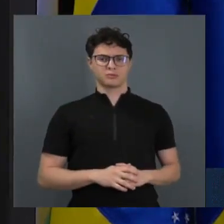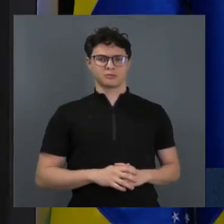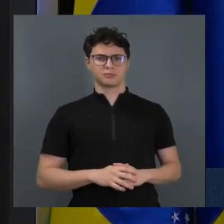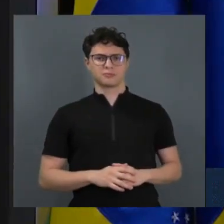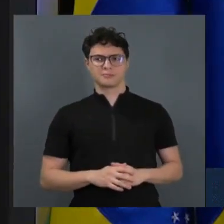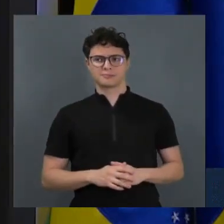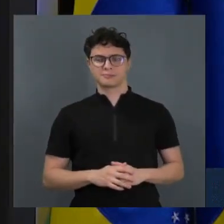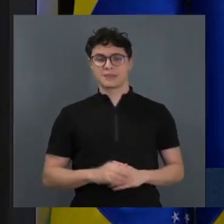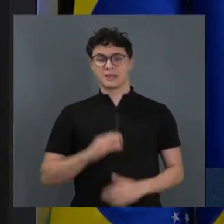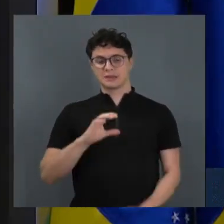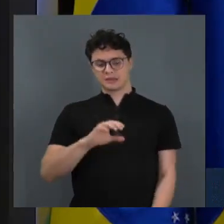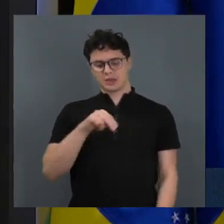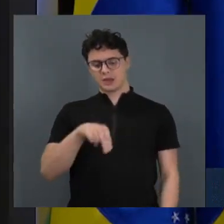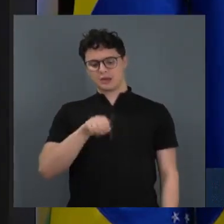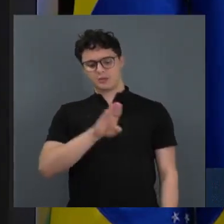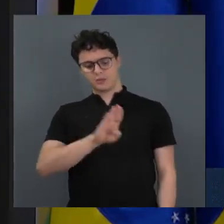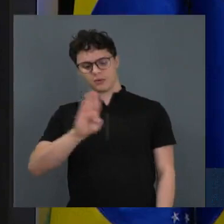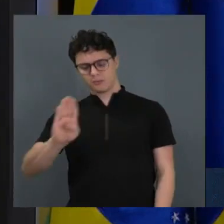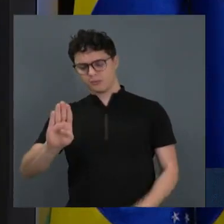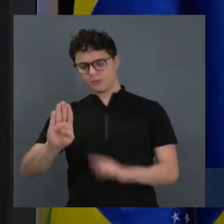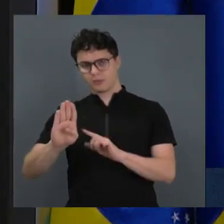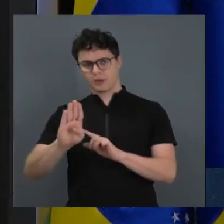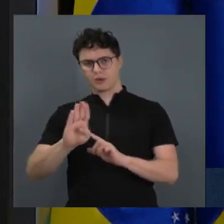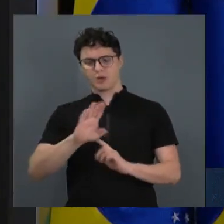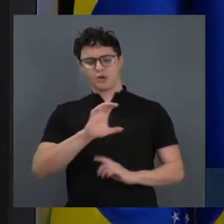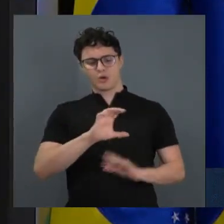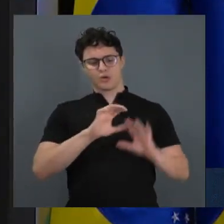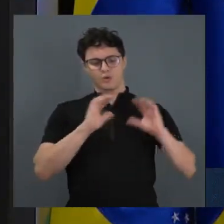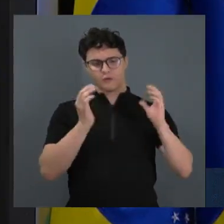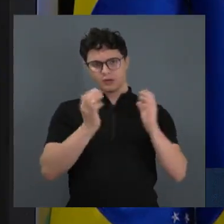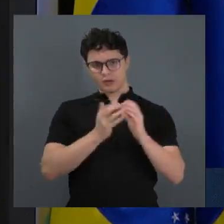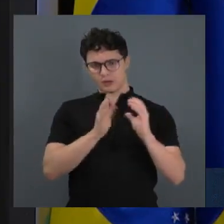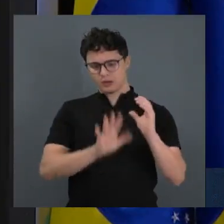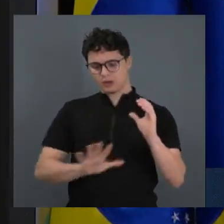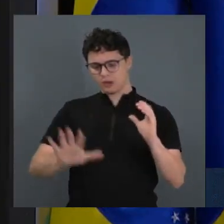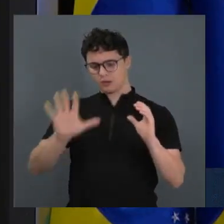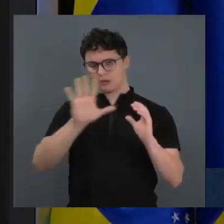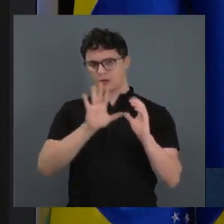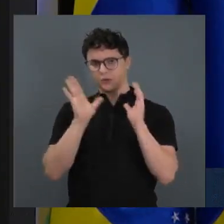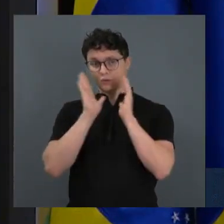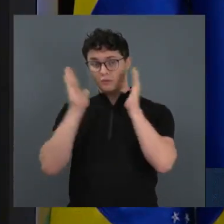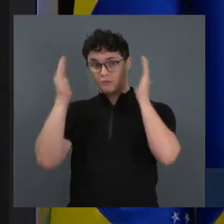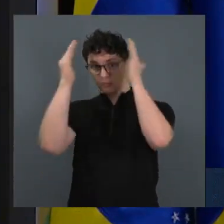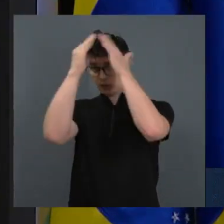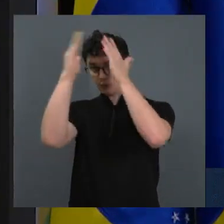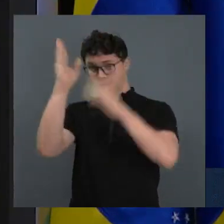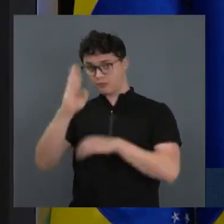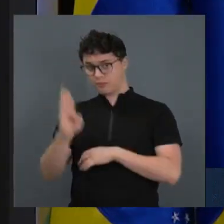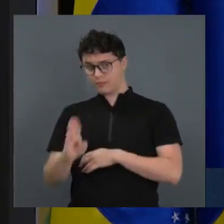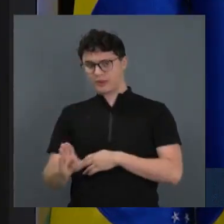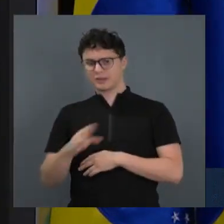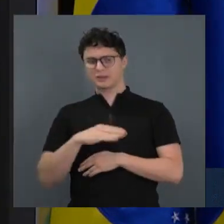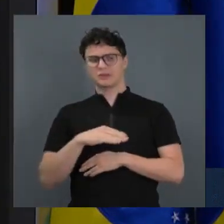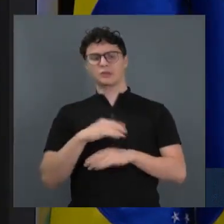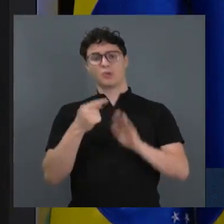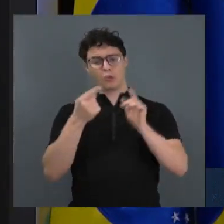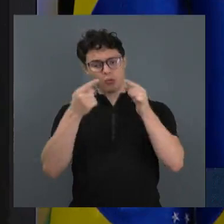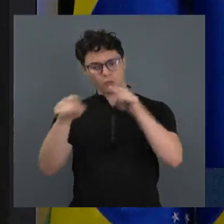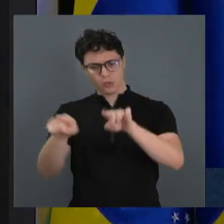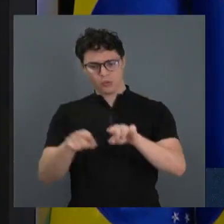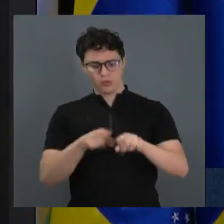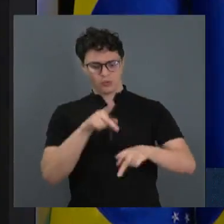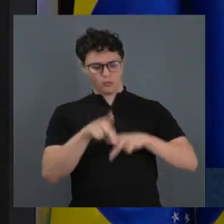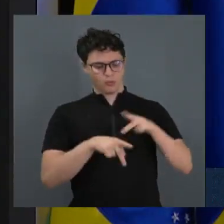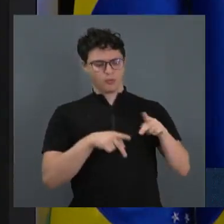A CNBB, Confederação Nacional dos Bispos do Brasil, nota contra. Os evangélicos, temos